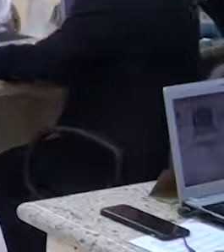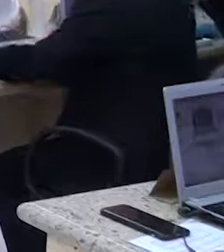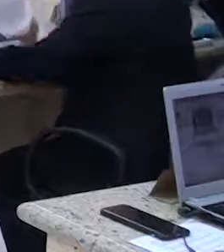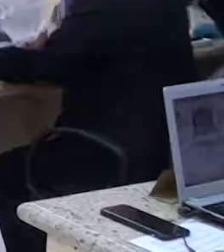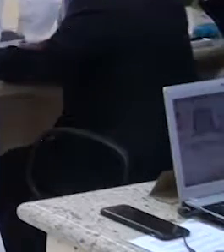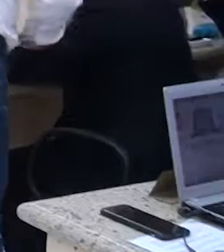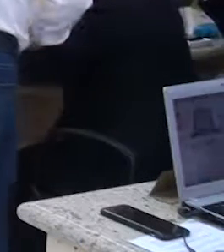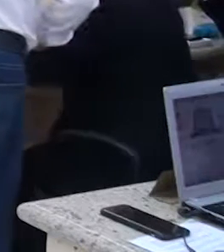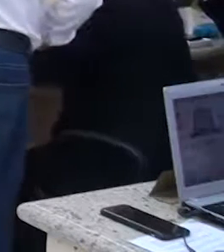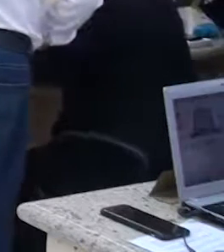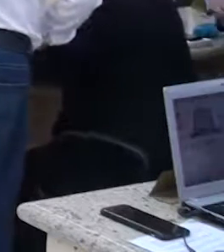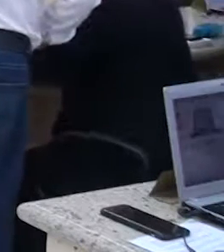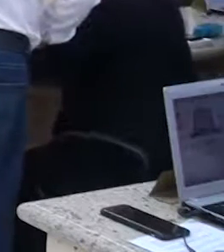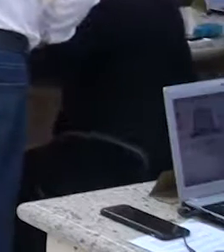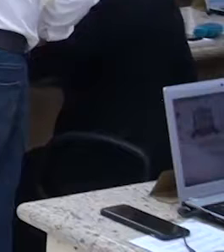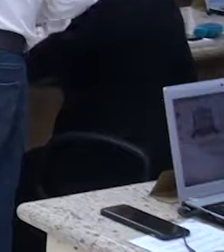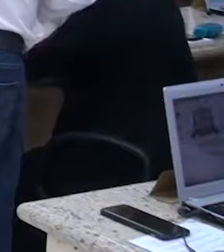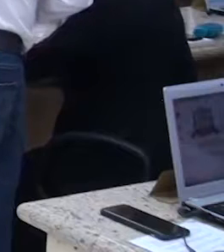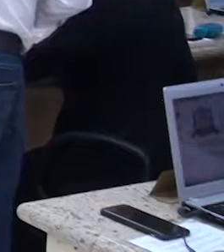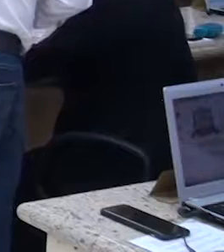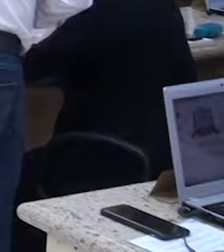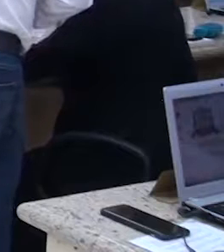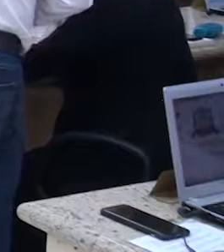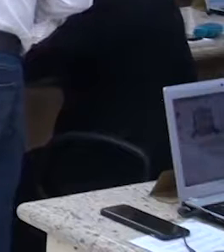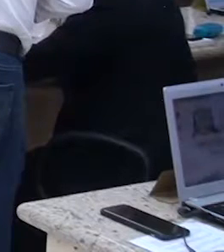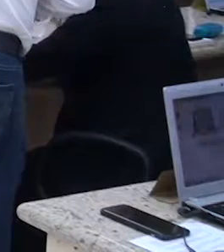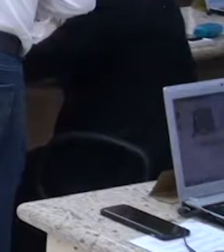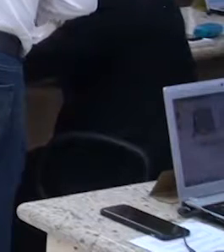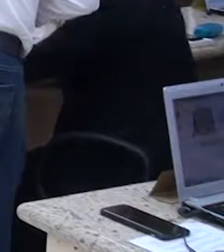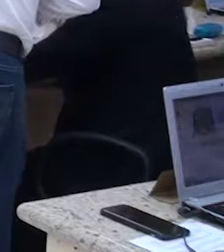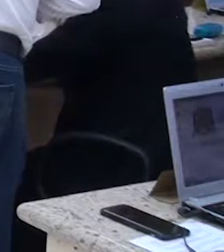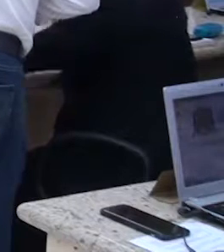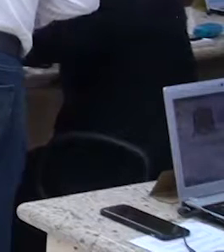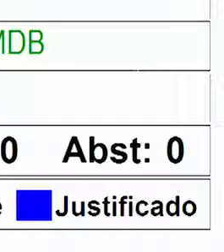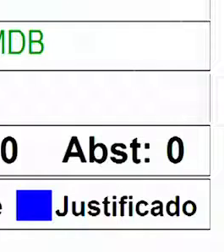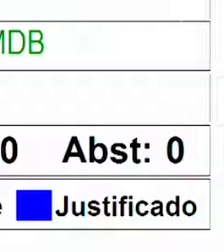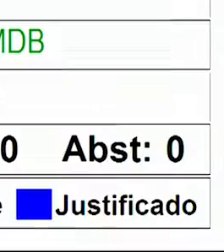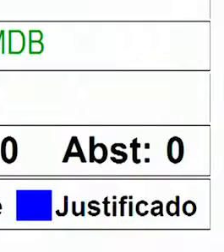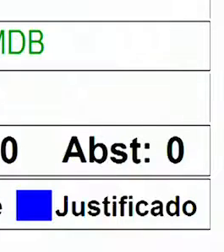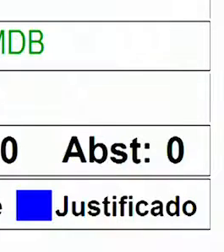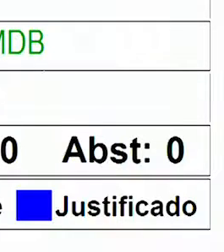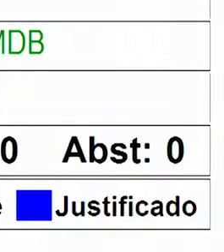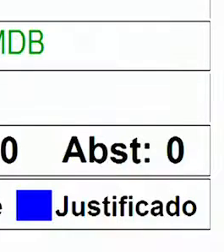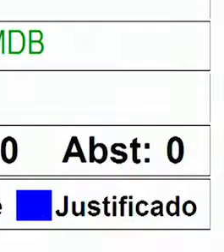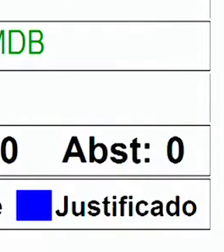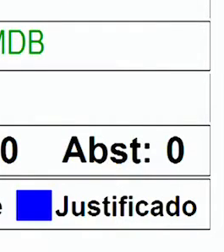colocar um solicita aos senhores vereadores que façam a confirmação do quórum